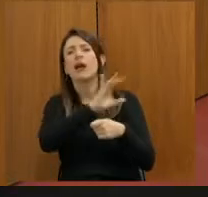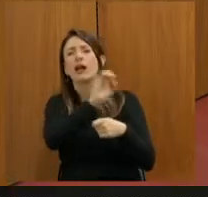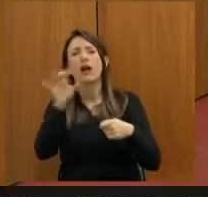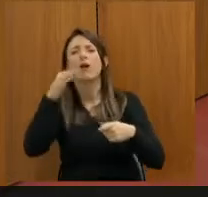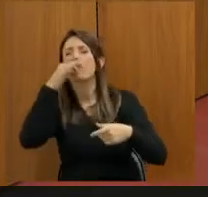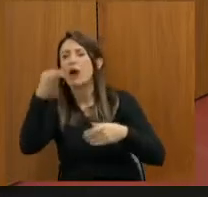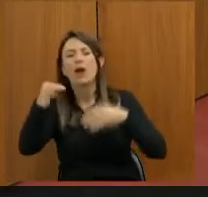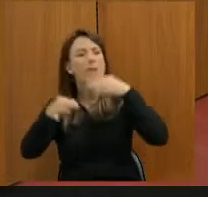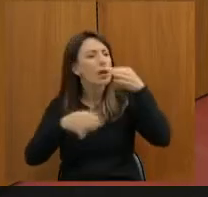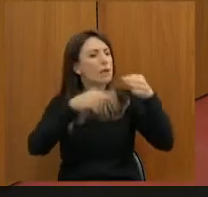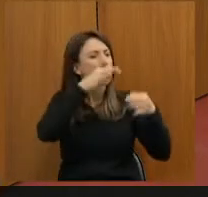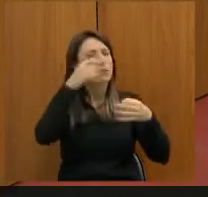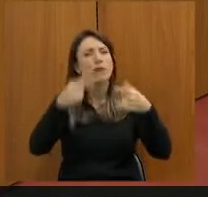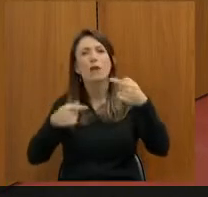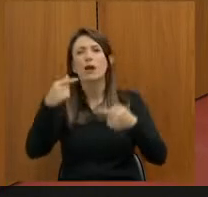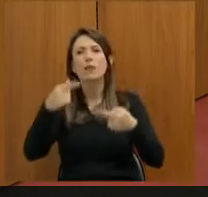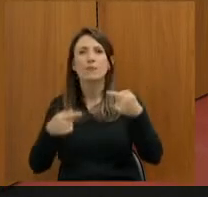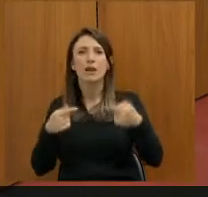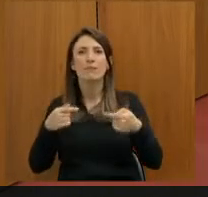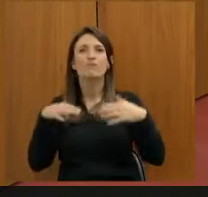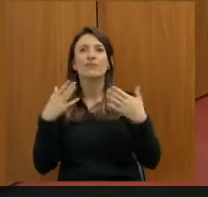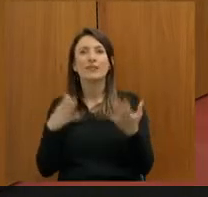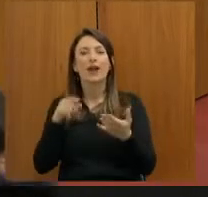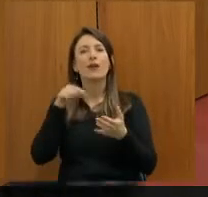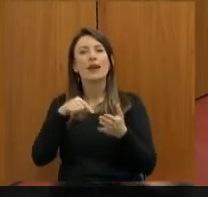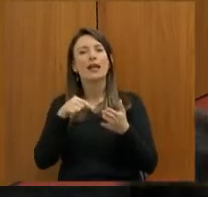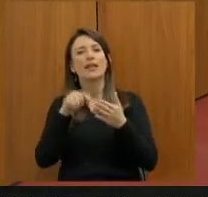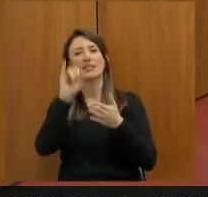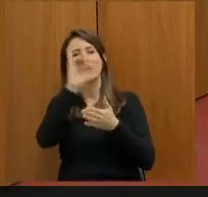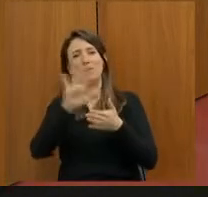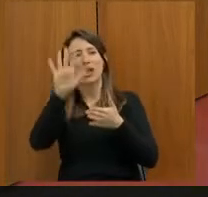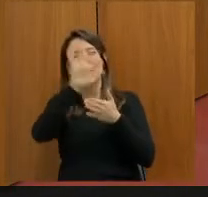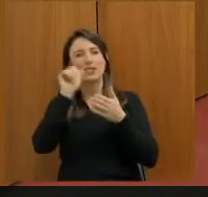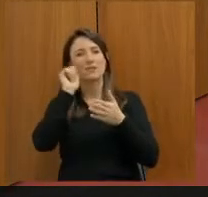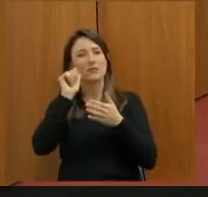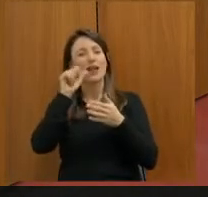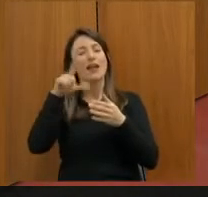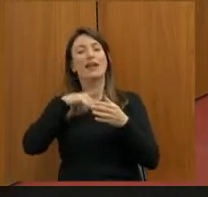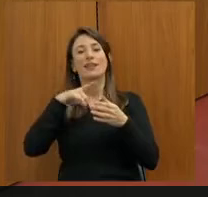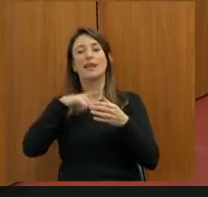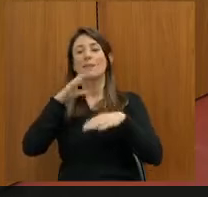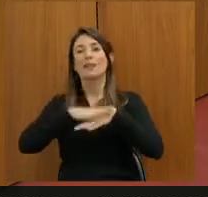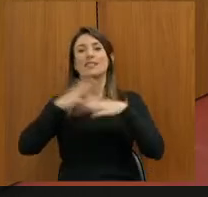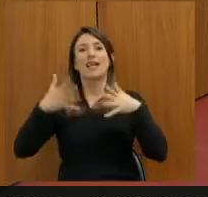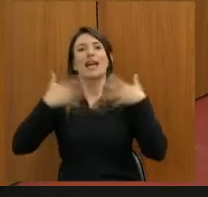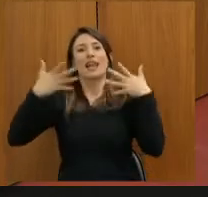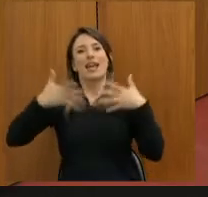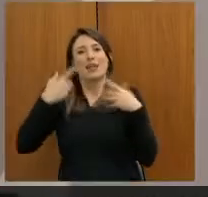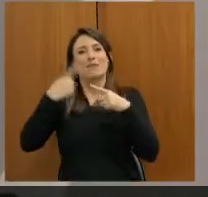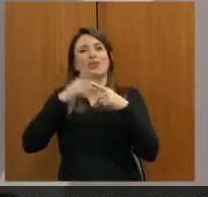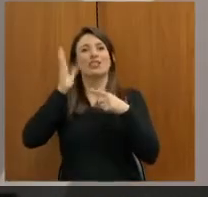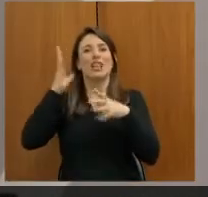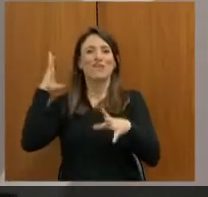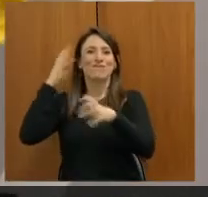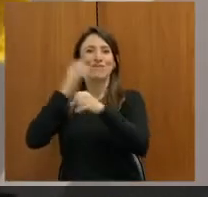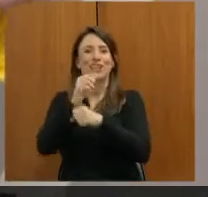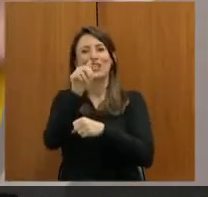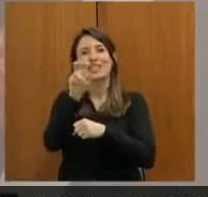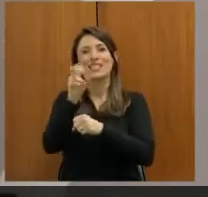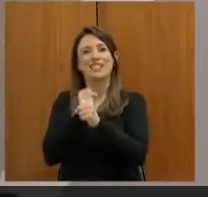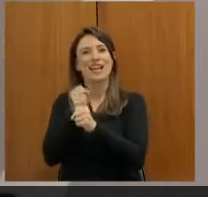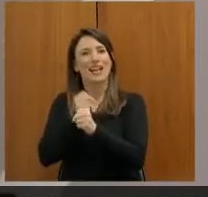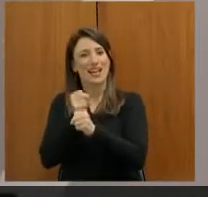então essa mulher aí ela está mais alegre porque ela tá fazendo 15 anos e ela quer ela